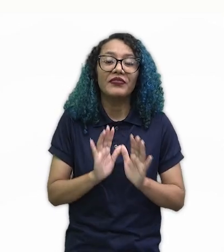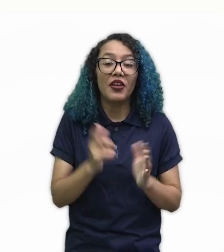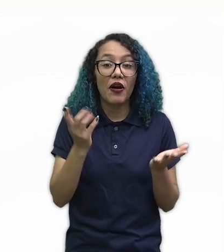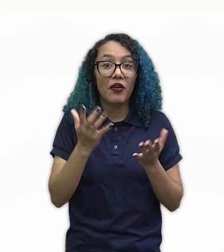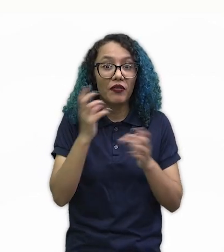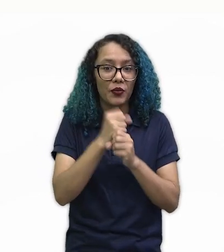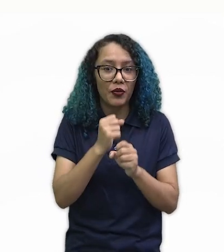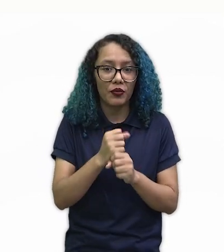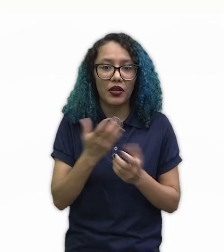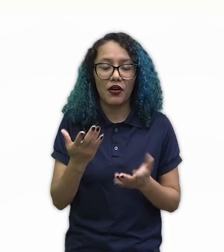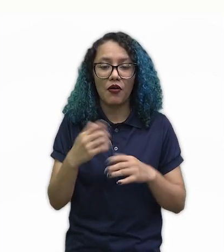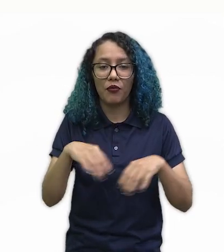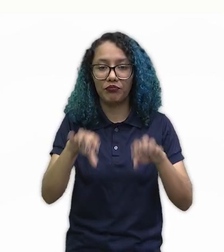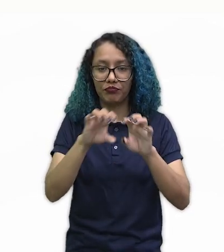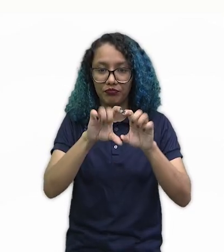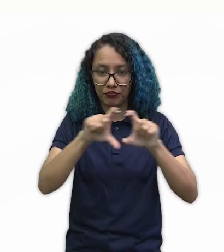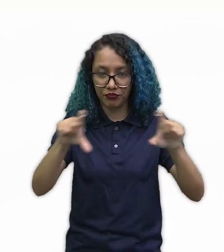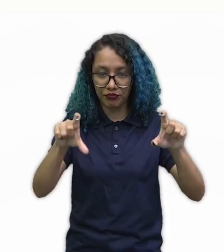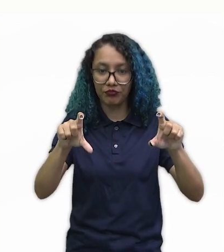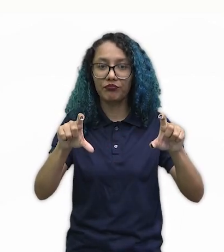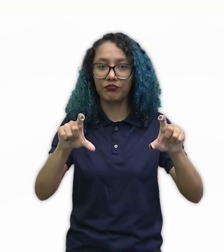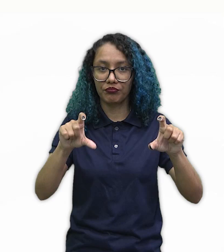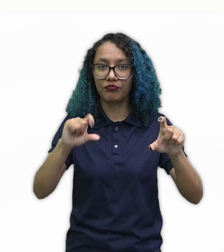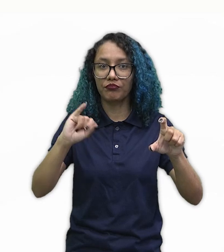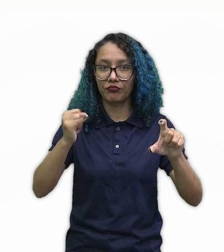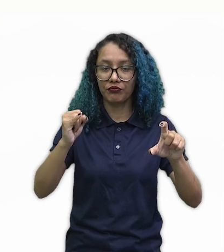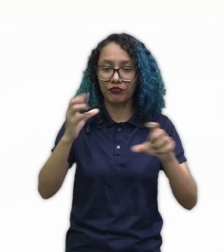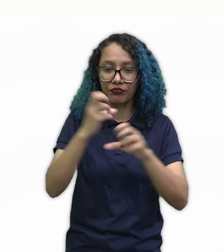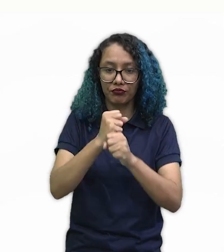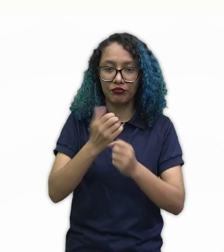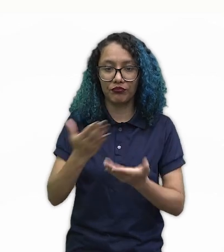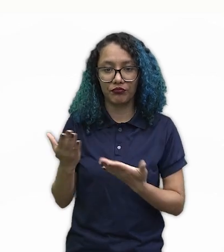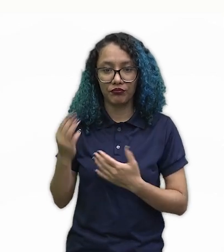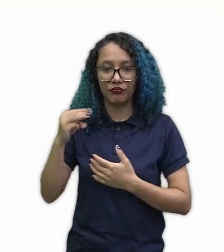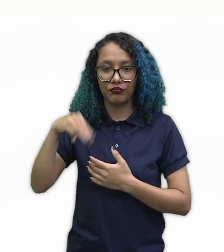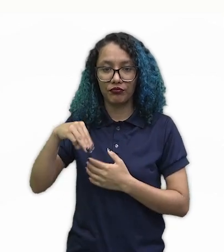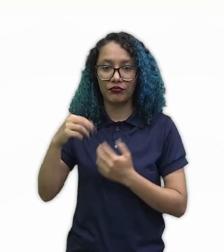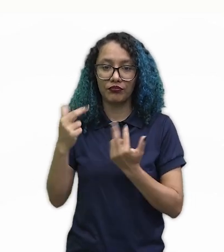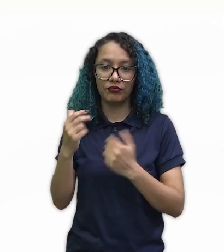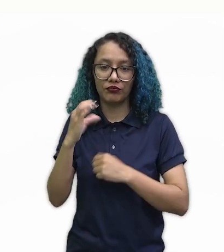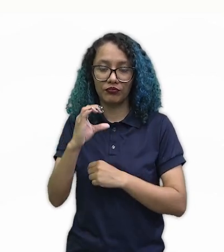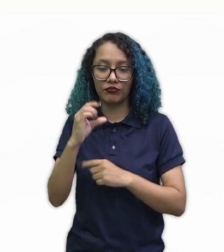Fórmula dos juros compostos, novamente aqui. Montante igual a capital que